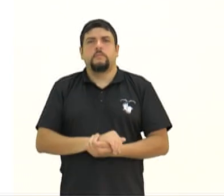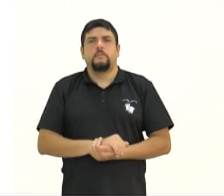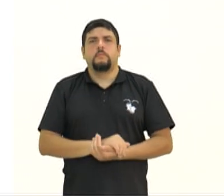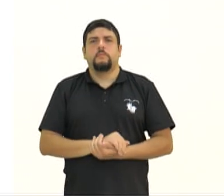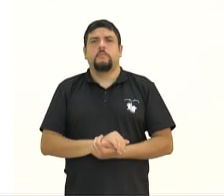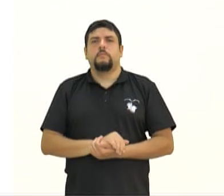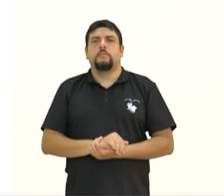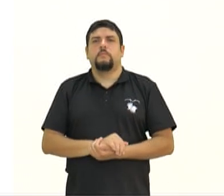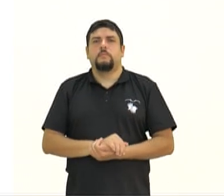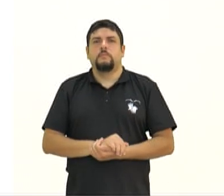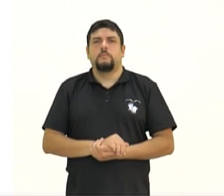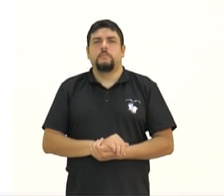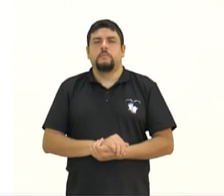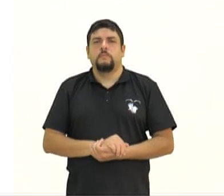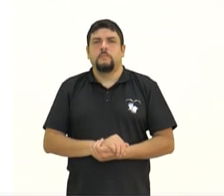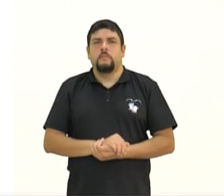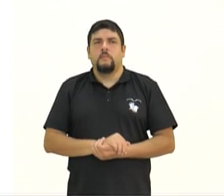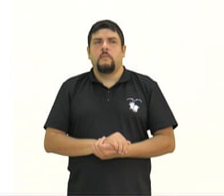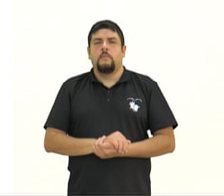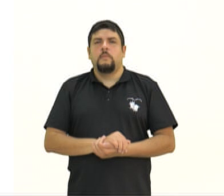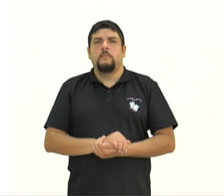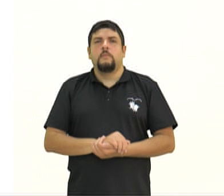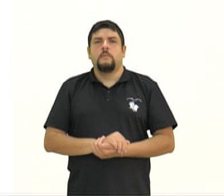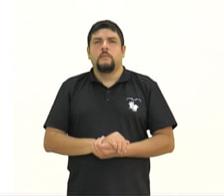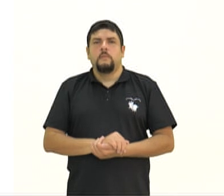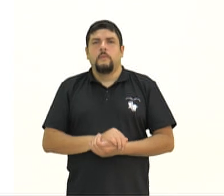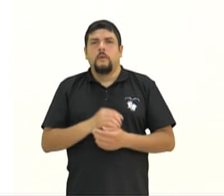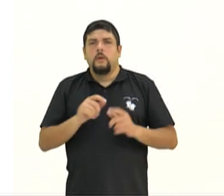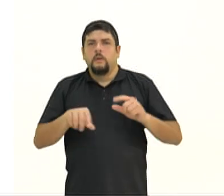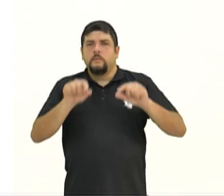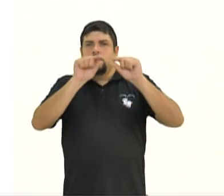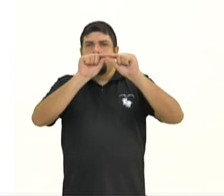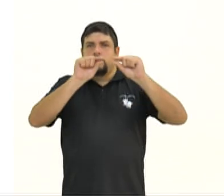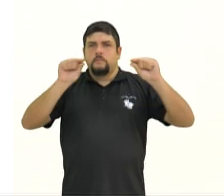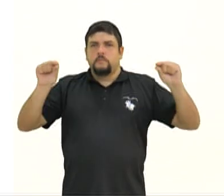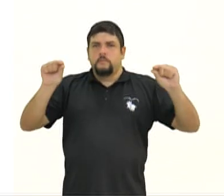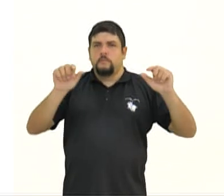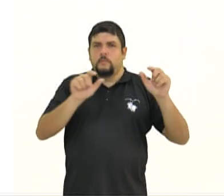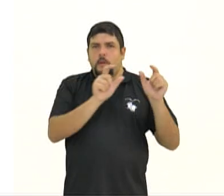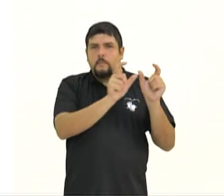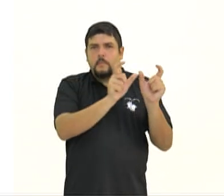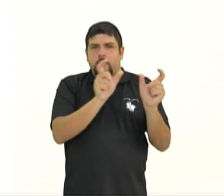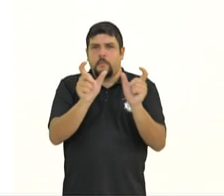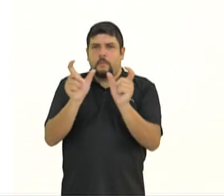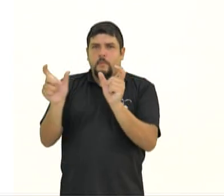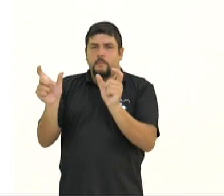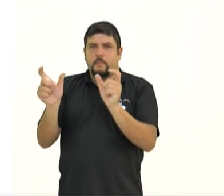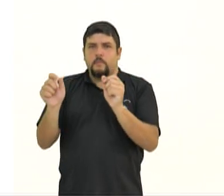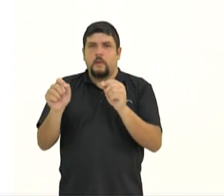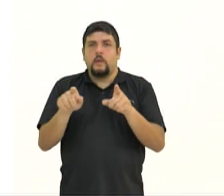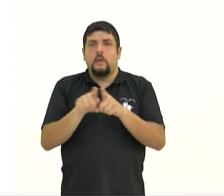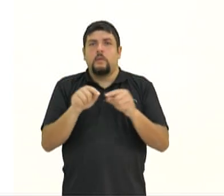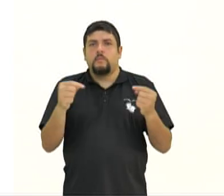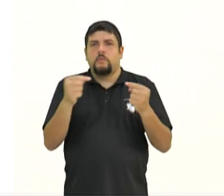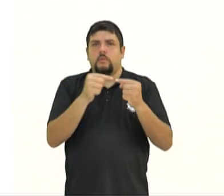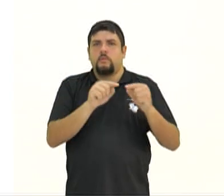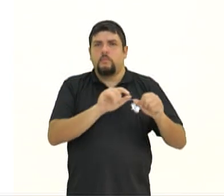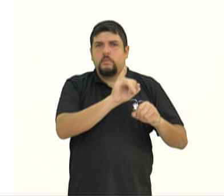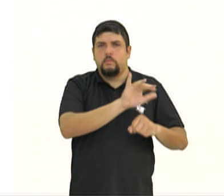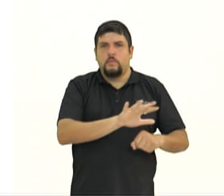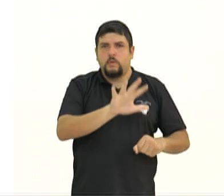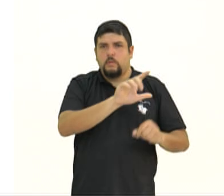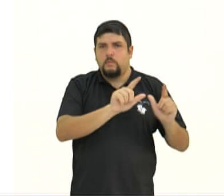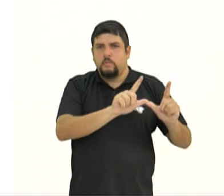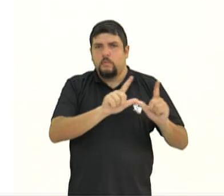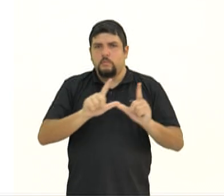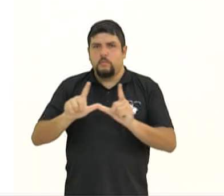balé, esqui e boxeo. Você vai observar aí as 5 imagens e vai